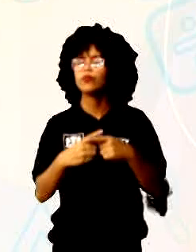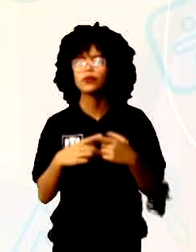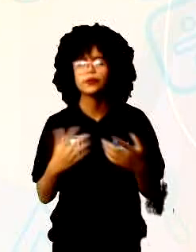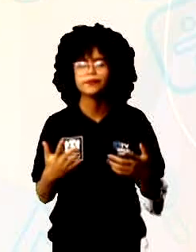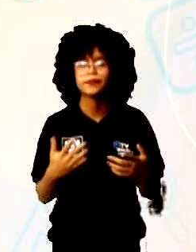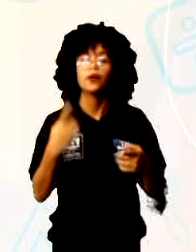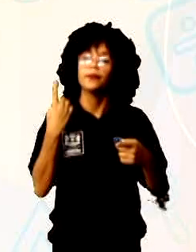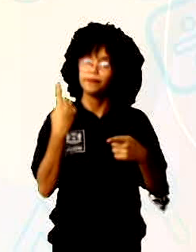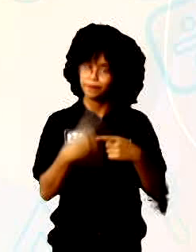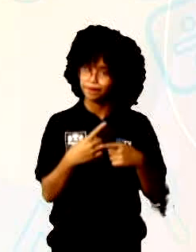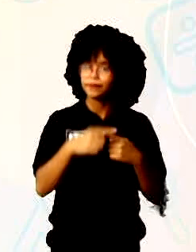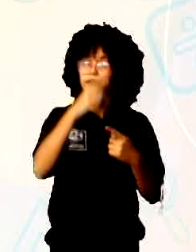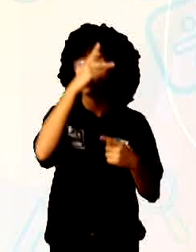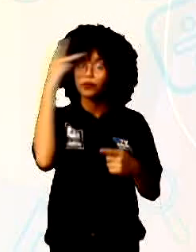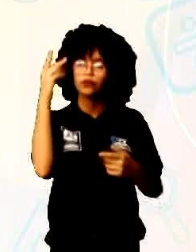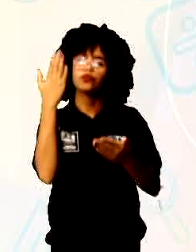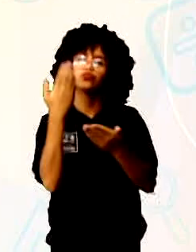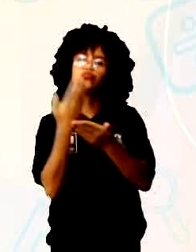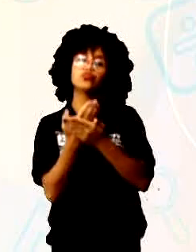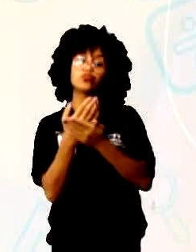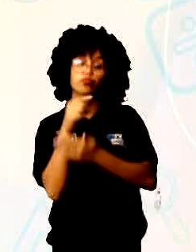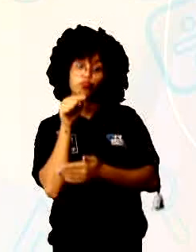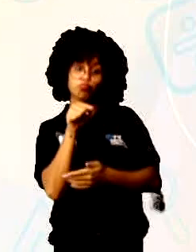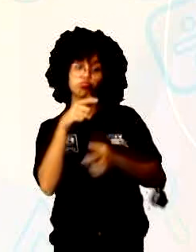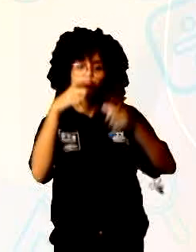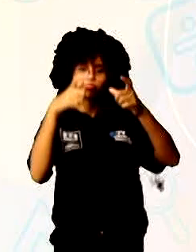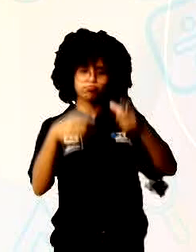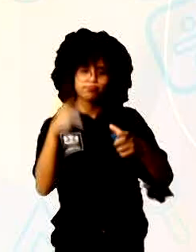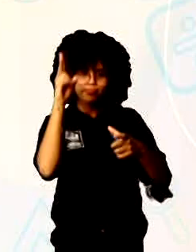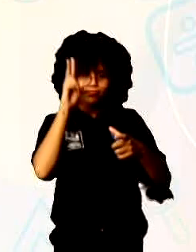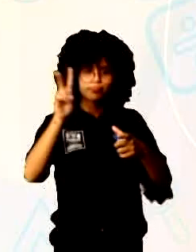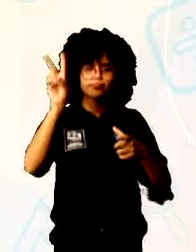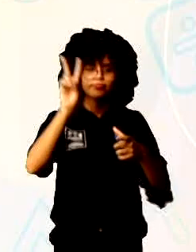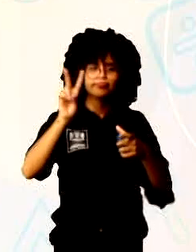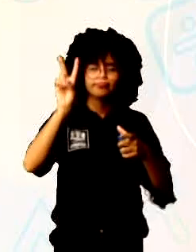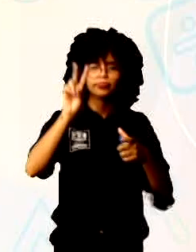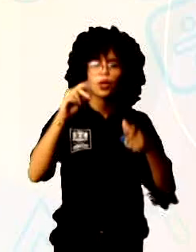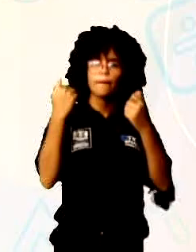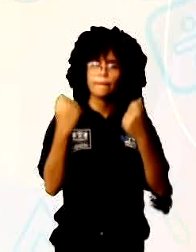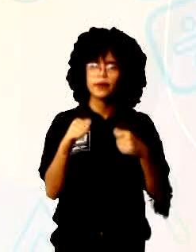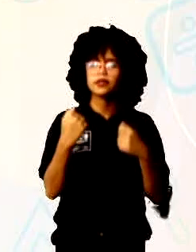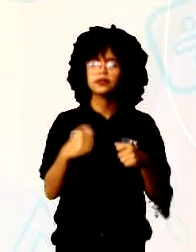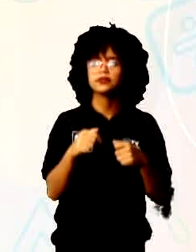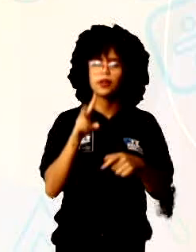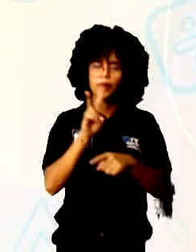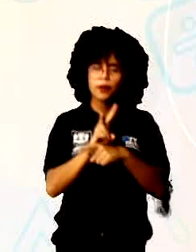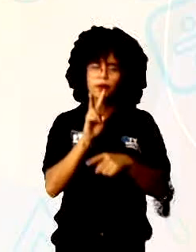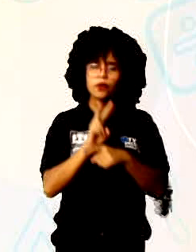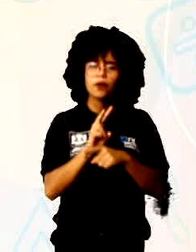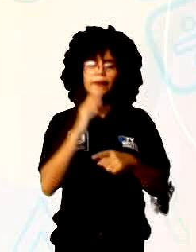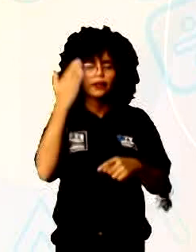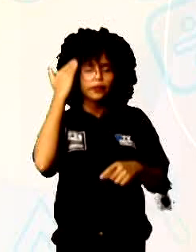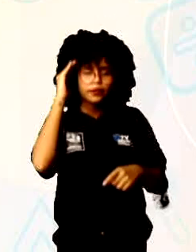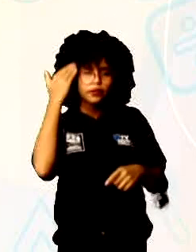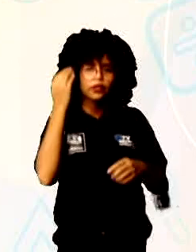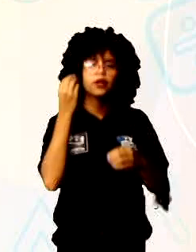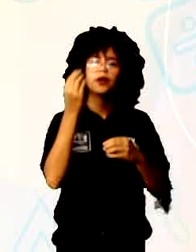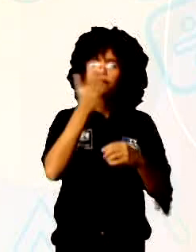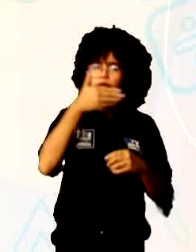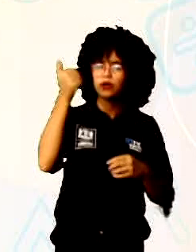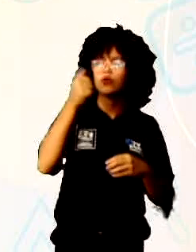Porque as pessoas que vão estudar esse local a história precisa estar preservado para entender melhor